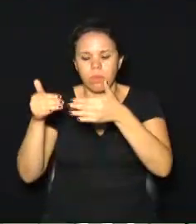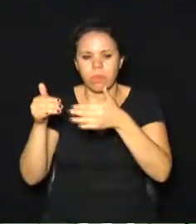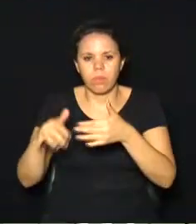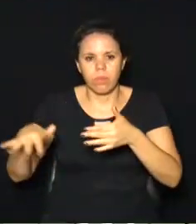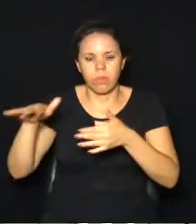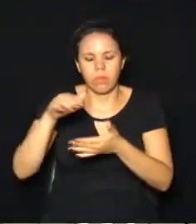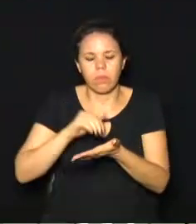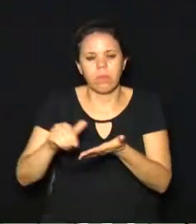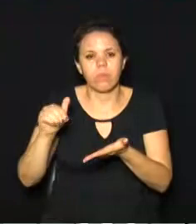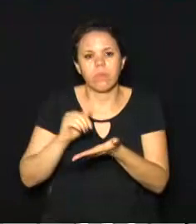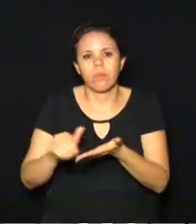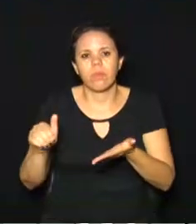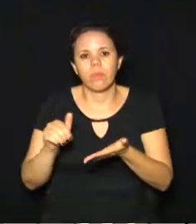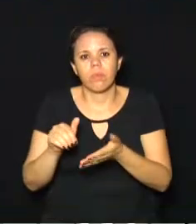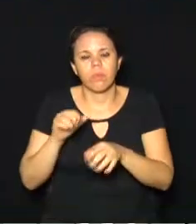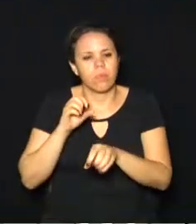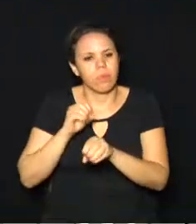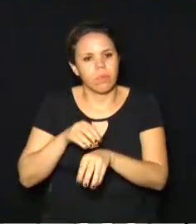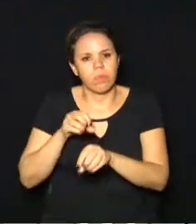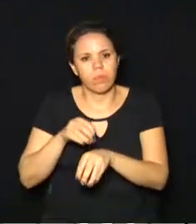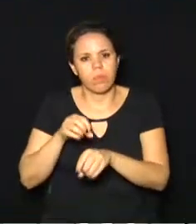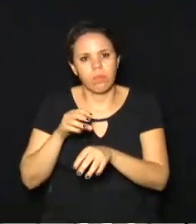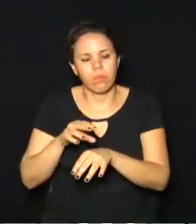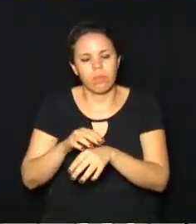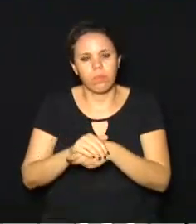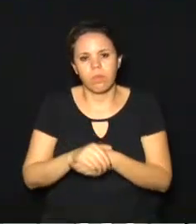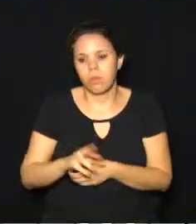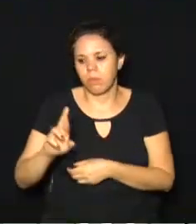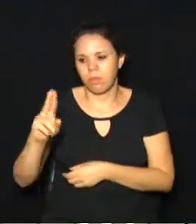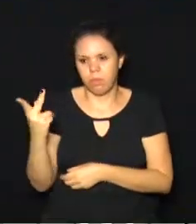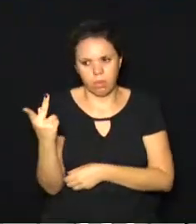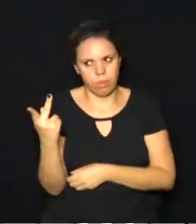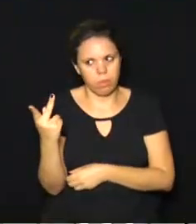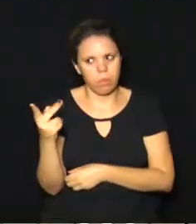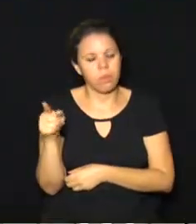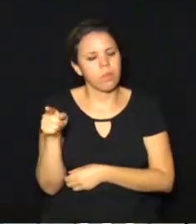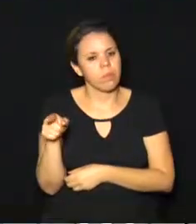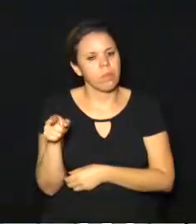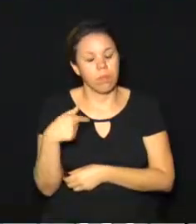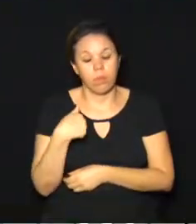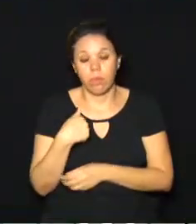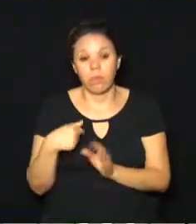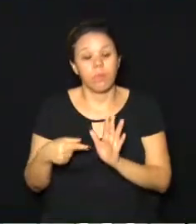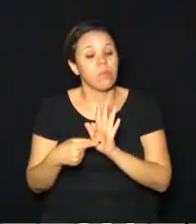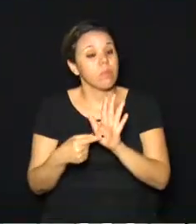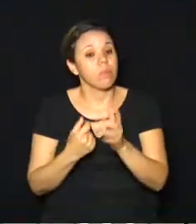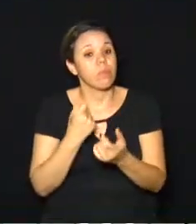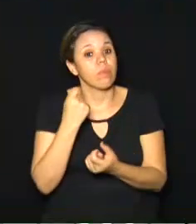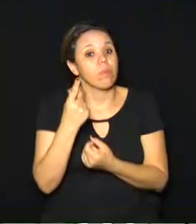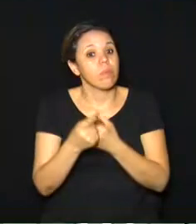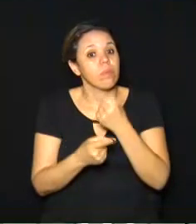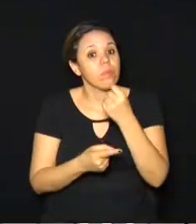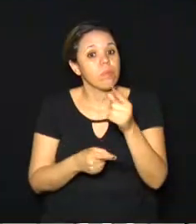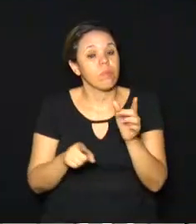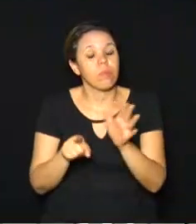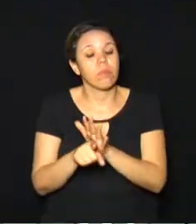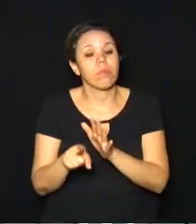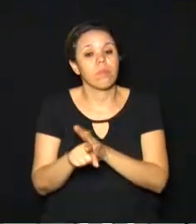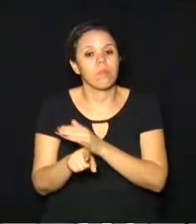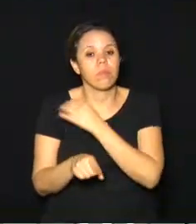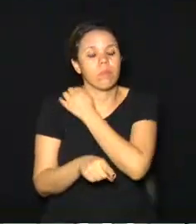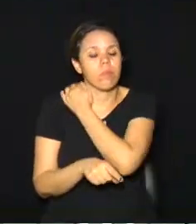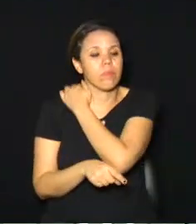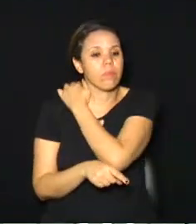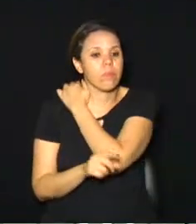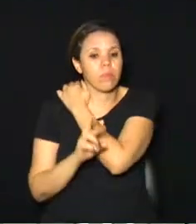à Secretaria de Educação e de Recursos Humanos, né? Eu vou destacar algumas delas, até para